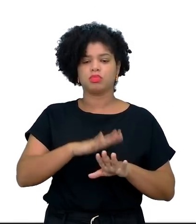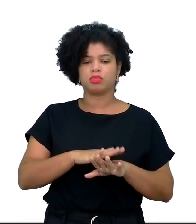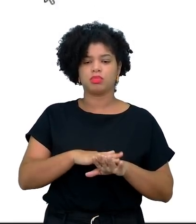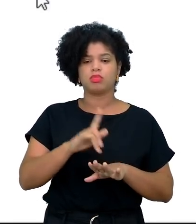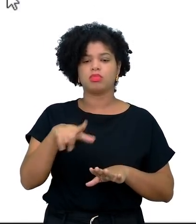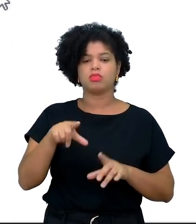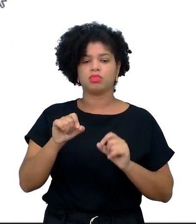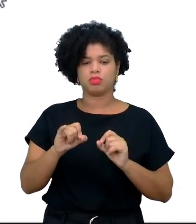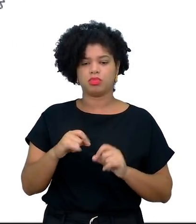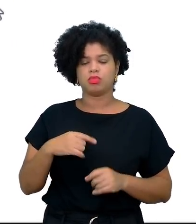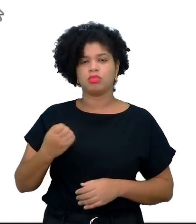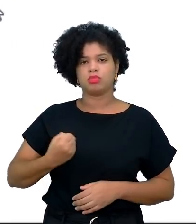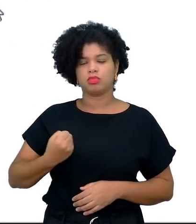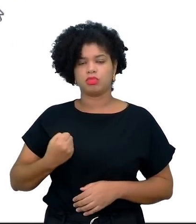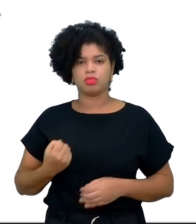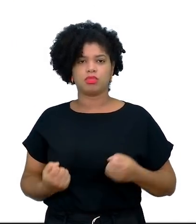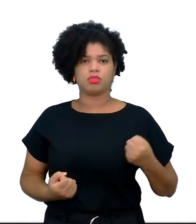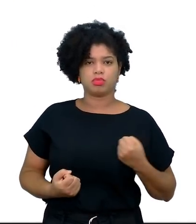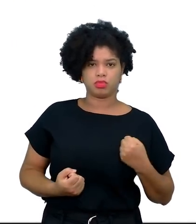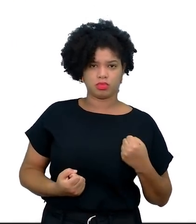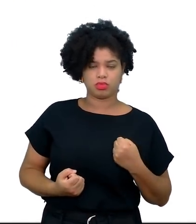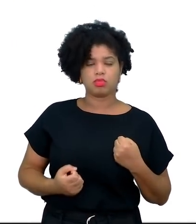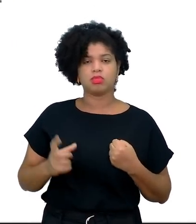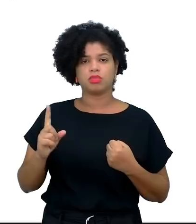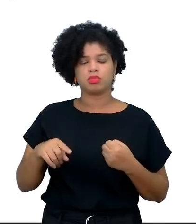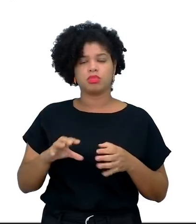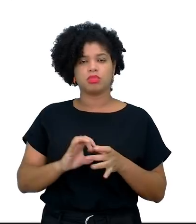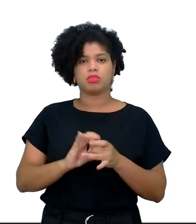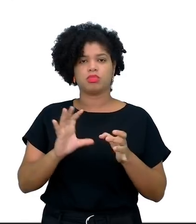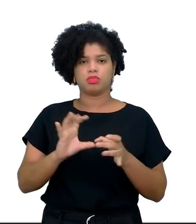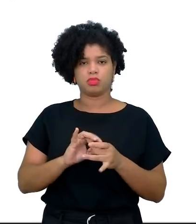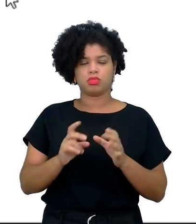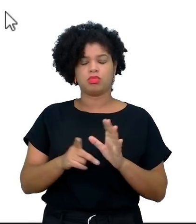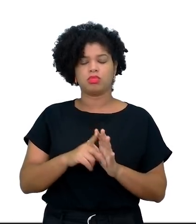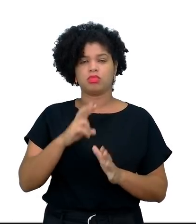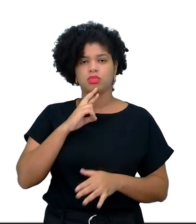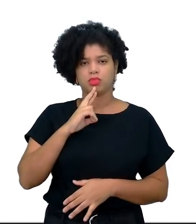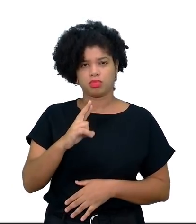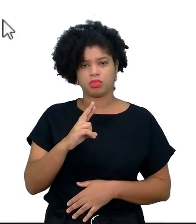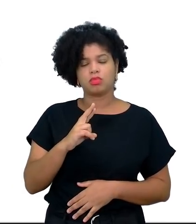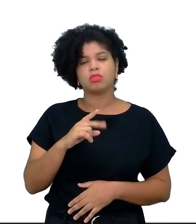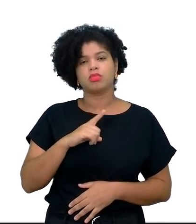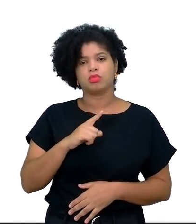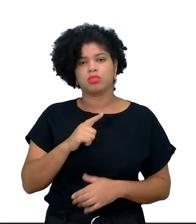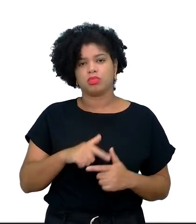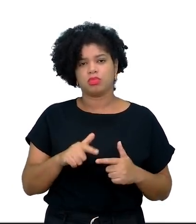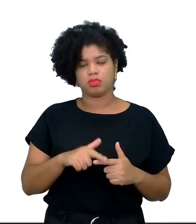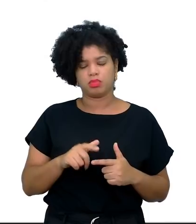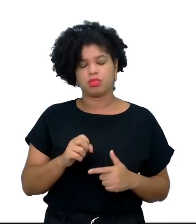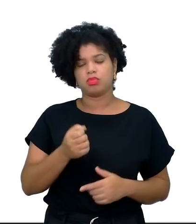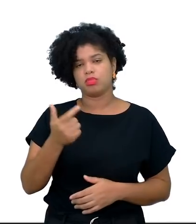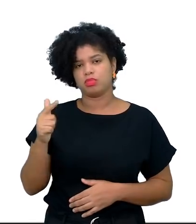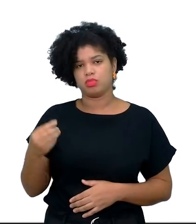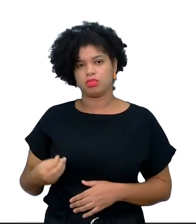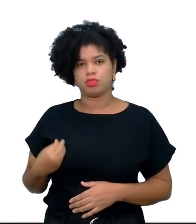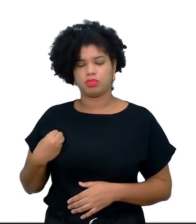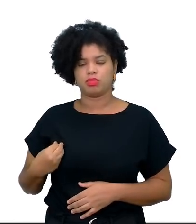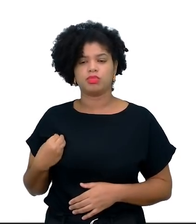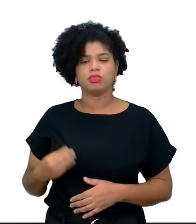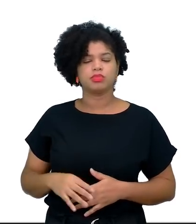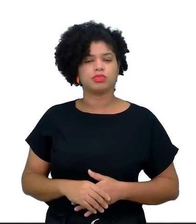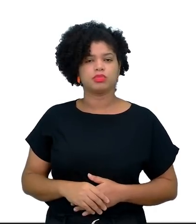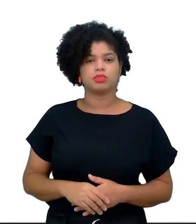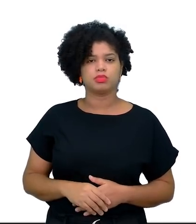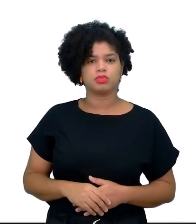é a grandeza que deve ser encontrada na resolução de um problema ou de uma equação. E